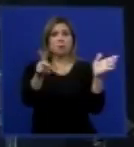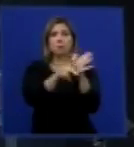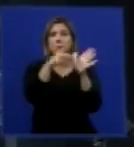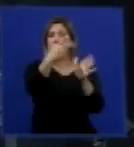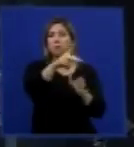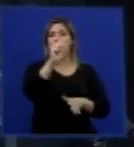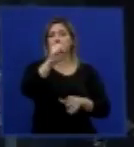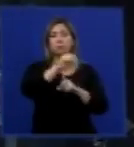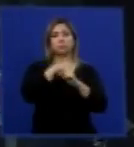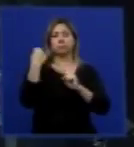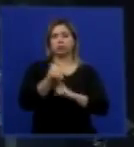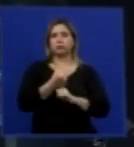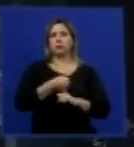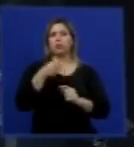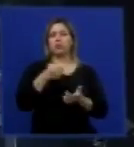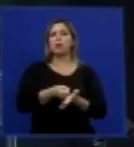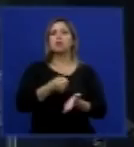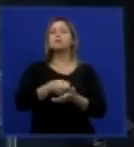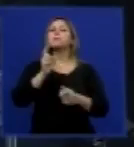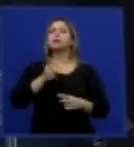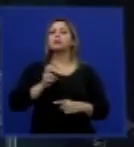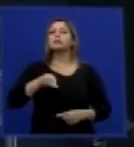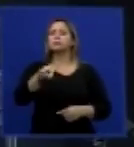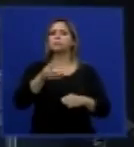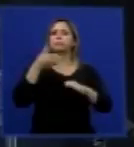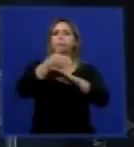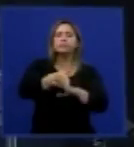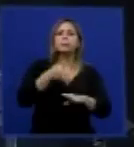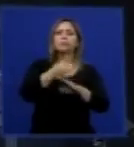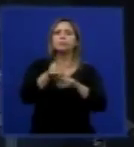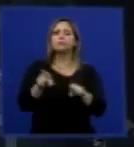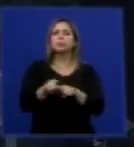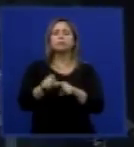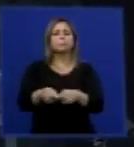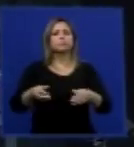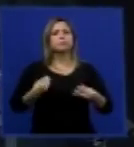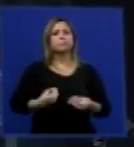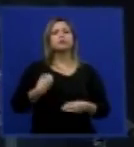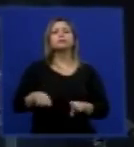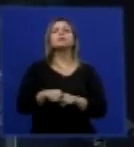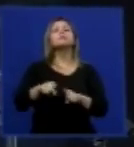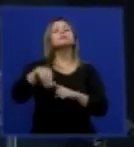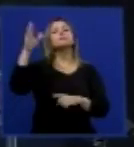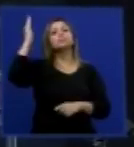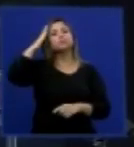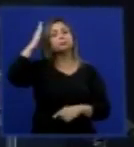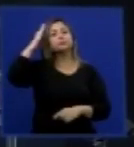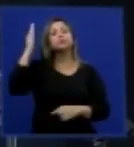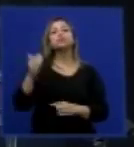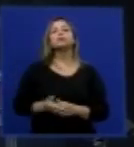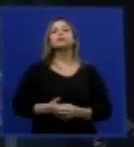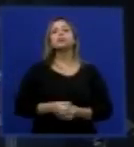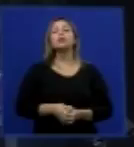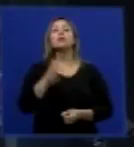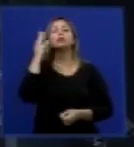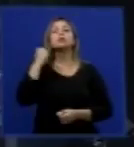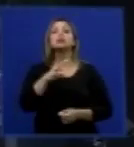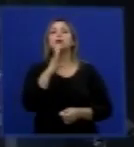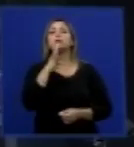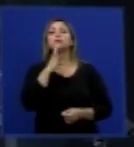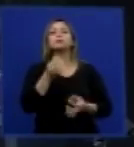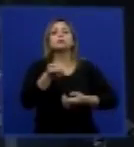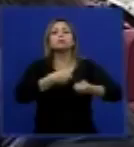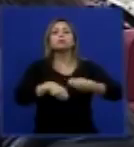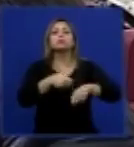sociedade nós participamos ativamente da organização no estado do Paraná da estrutura da